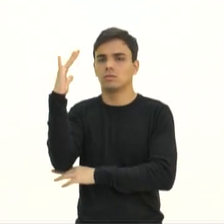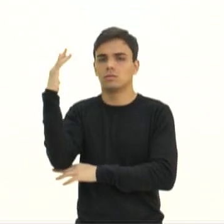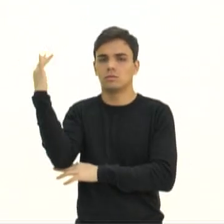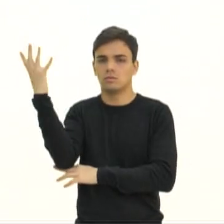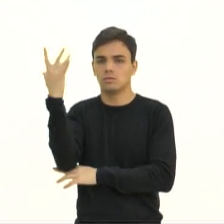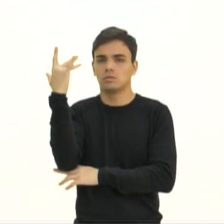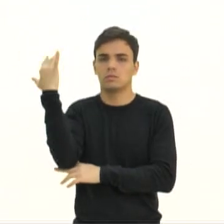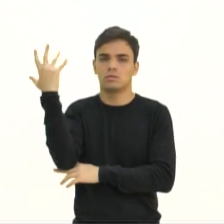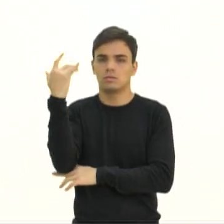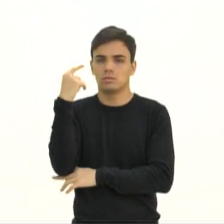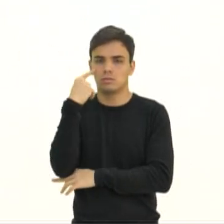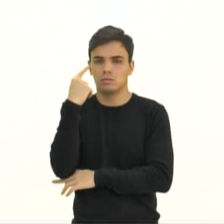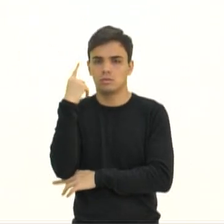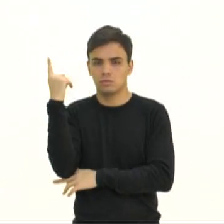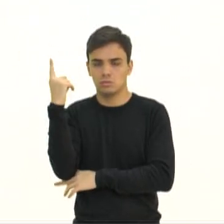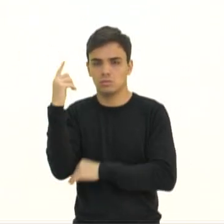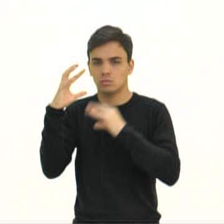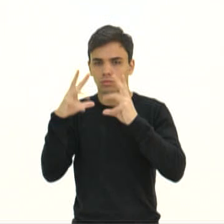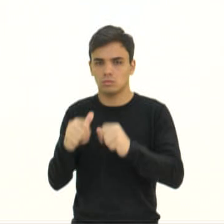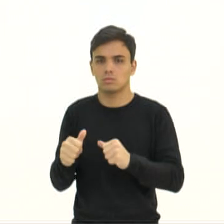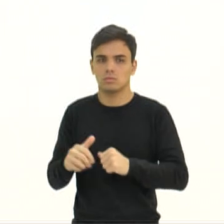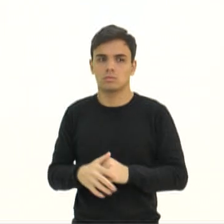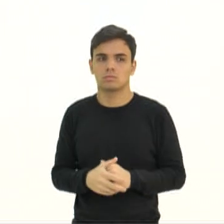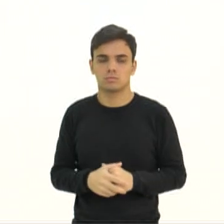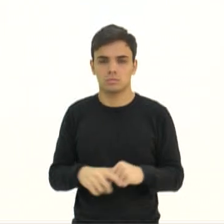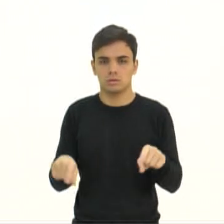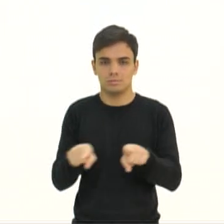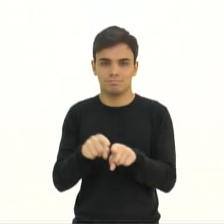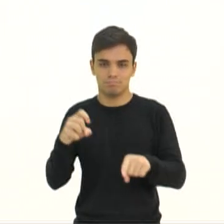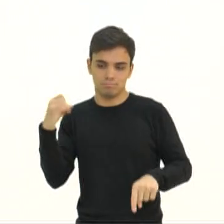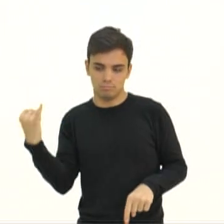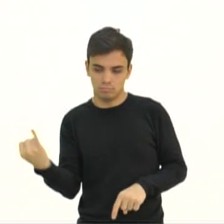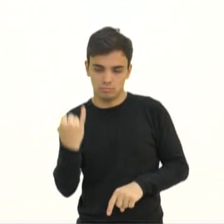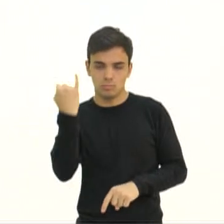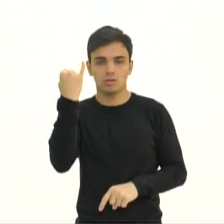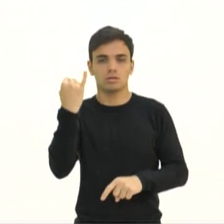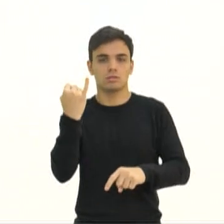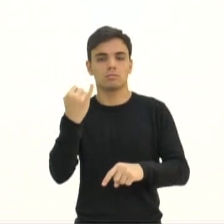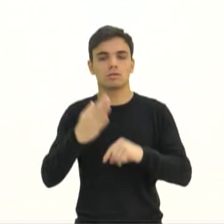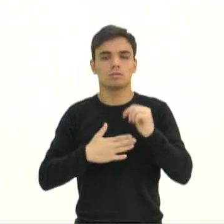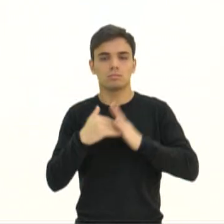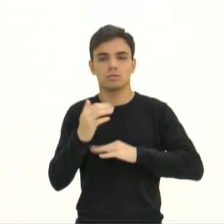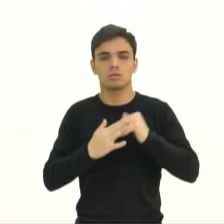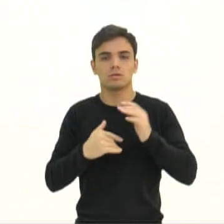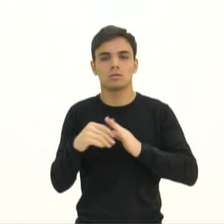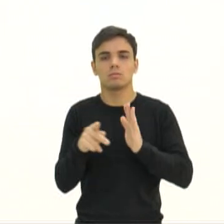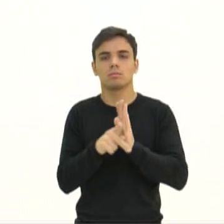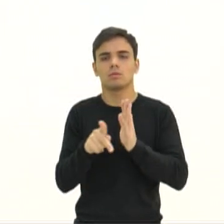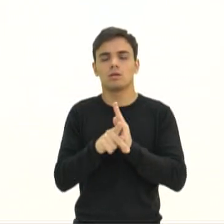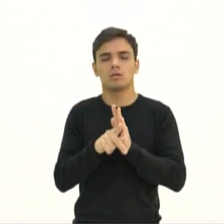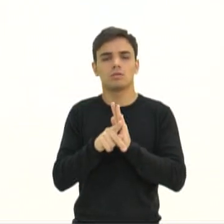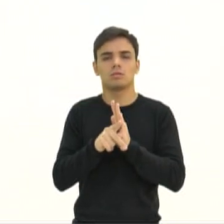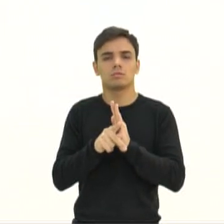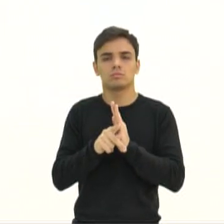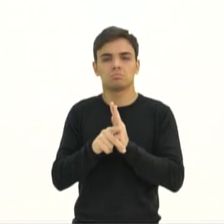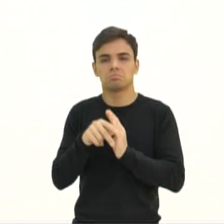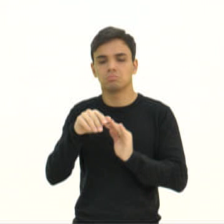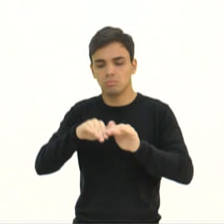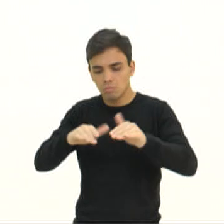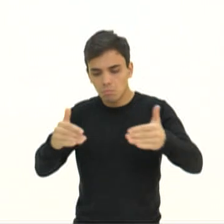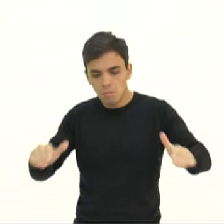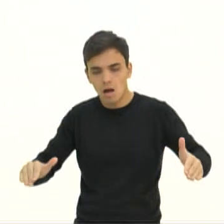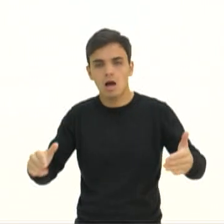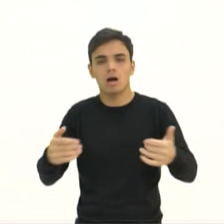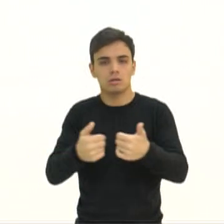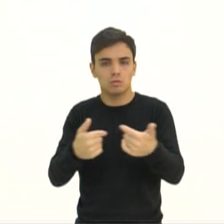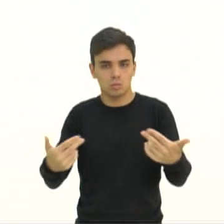as raízes aéreas e tudo mais, importantíssima para a reprodução de muitas espécies marinhas, né? Os manguezais. Então, a